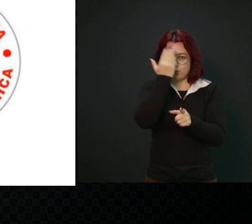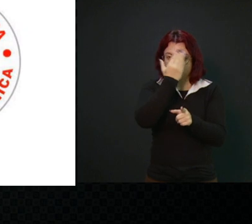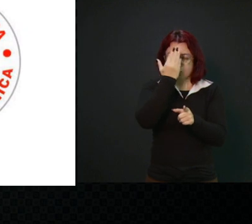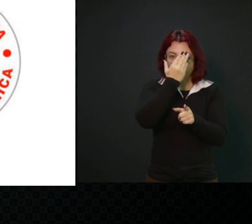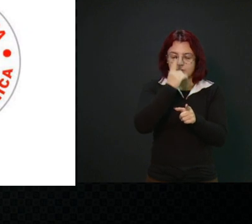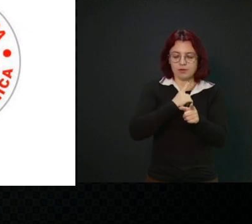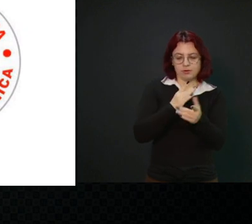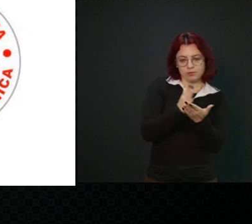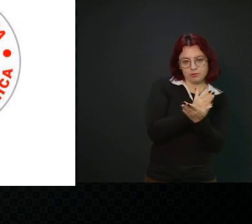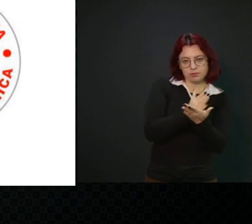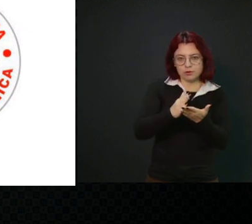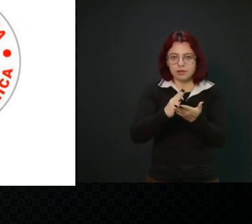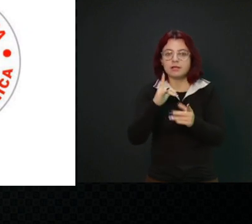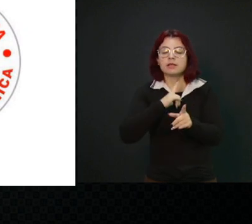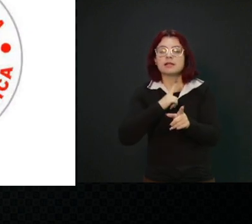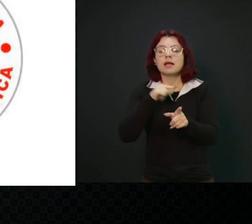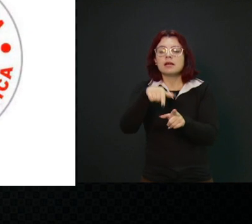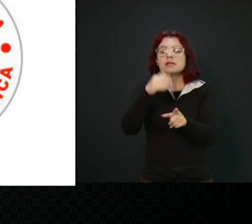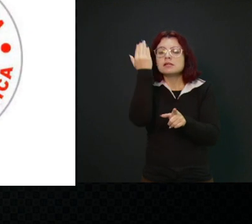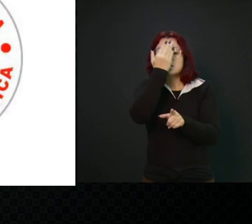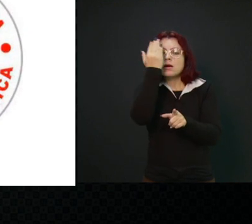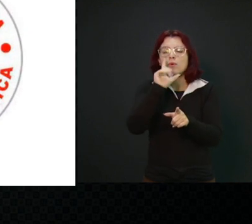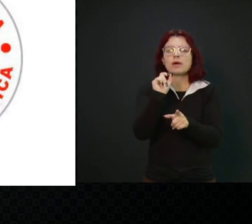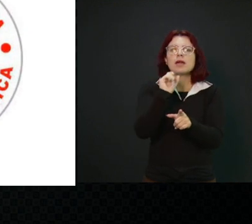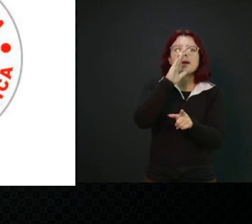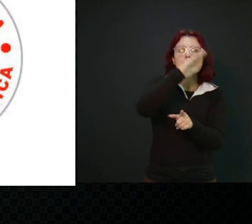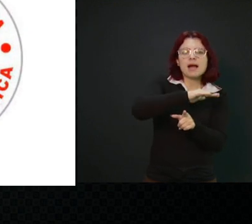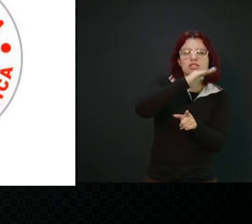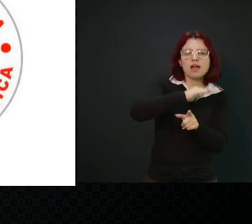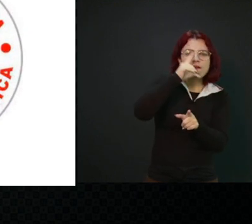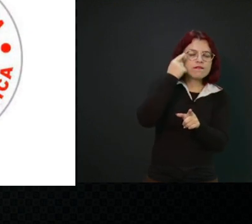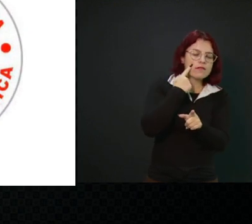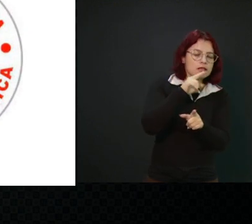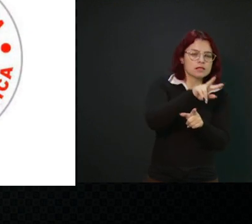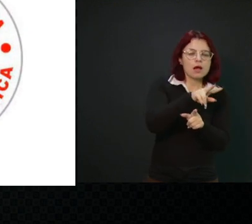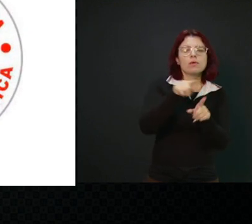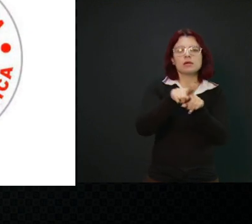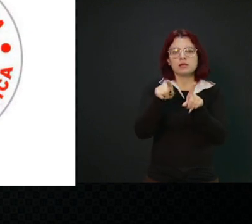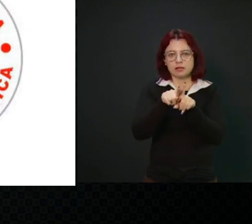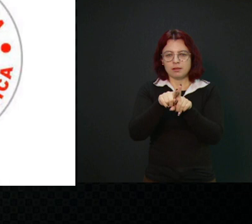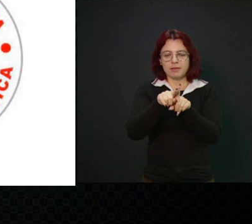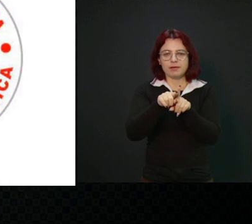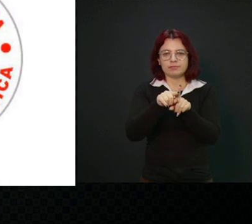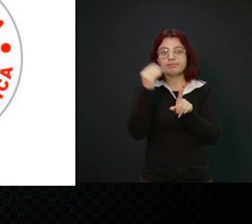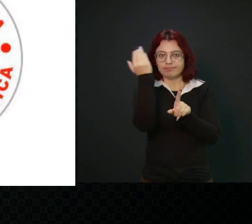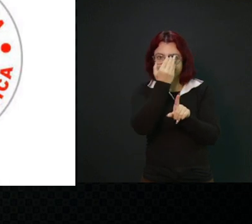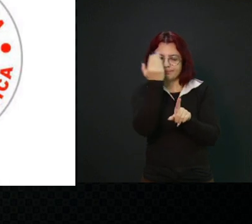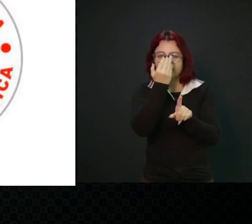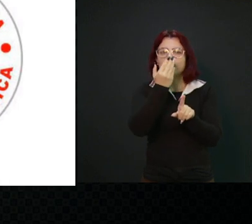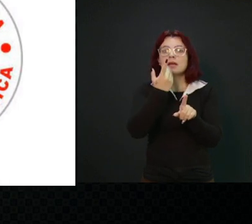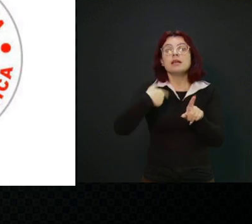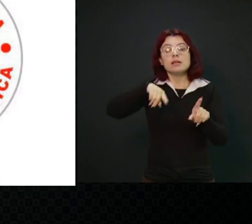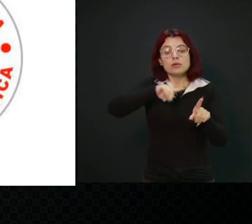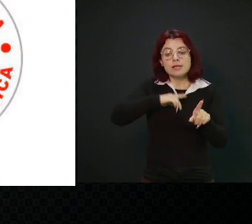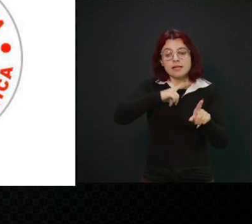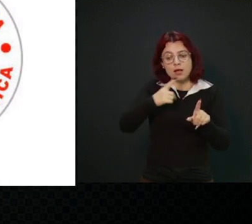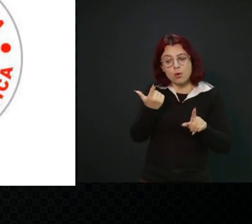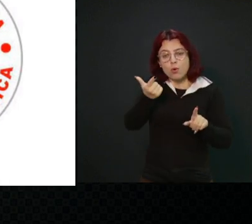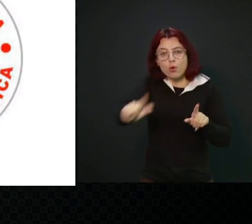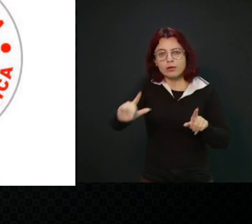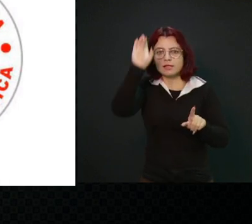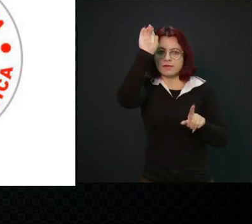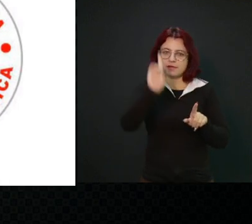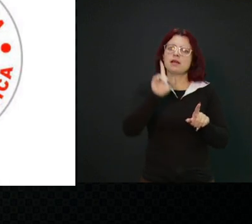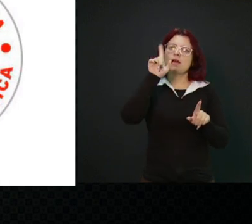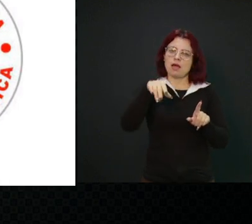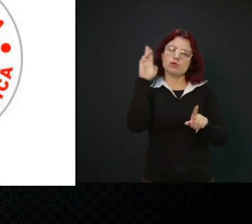dividida entre baixa visão e cegueira, e nós temos a surdo-cegueira. E nessa discussão que nós tivemos, em que nós